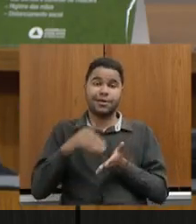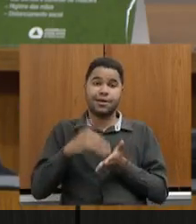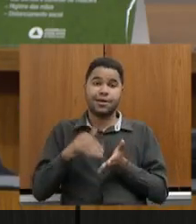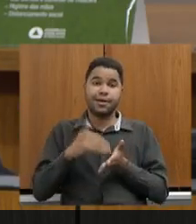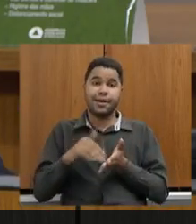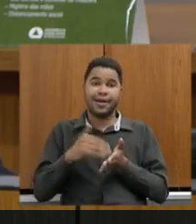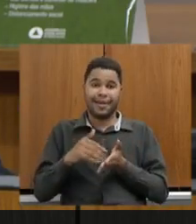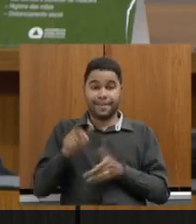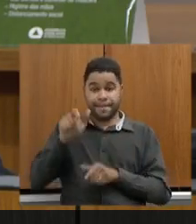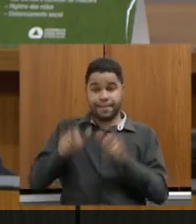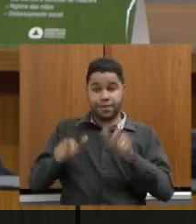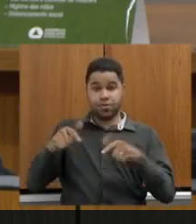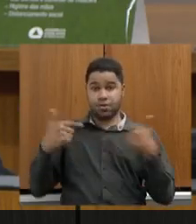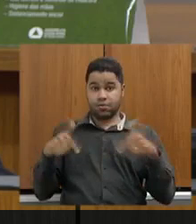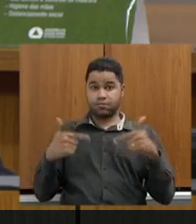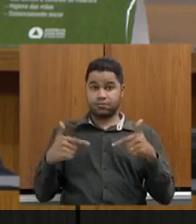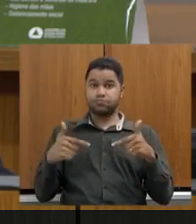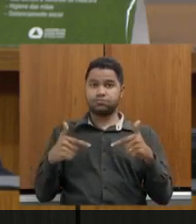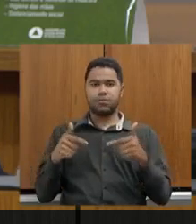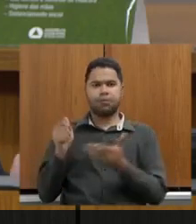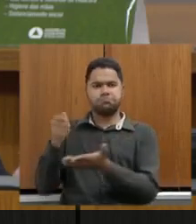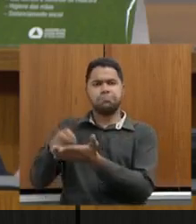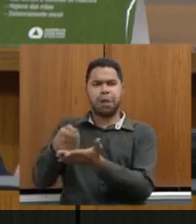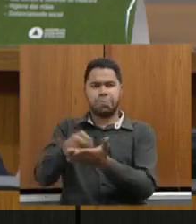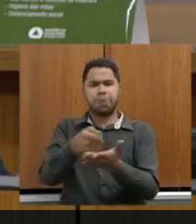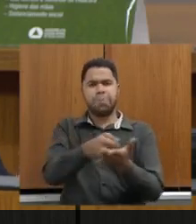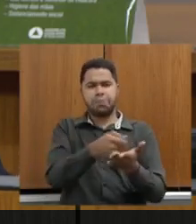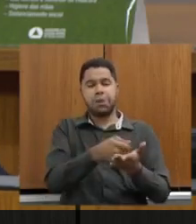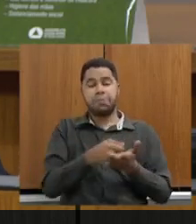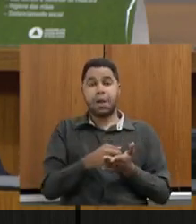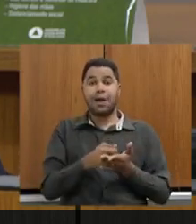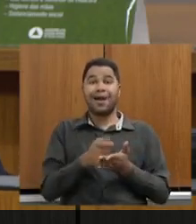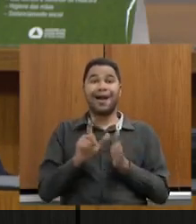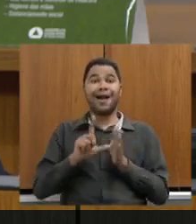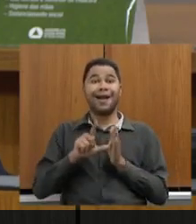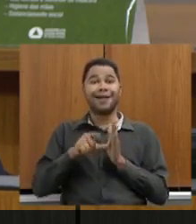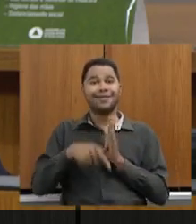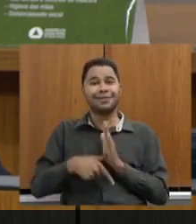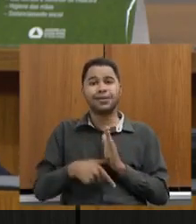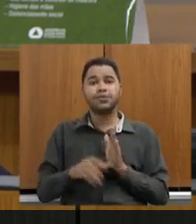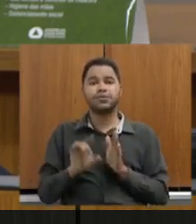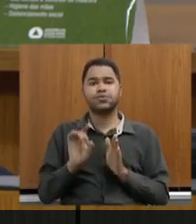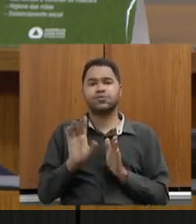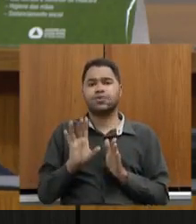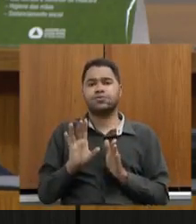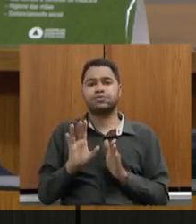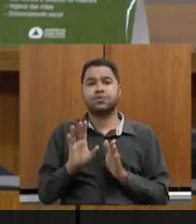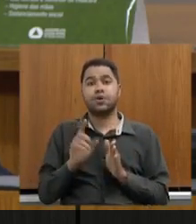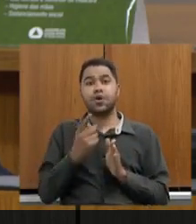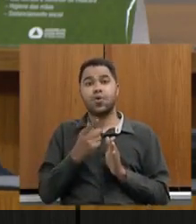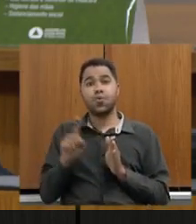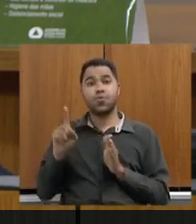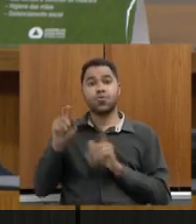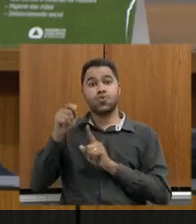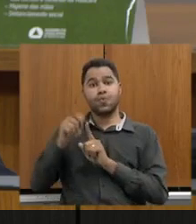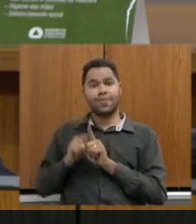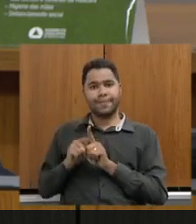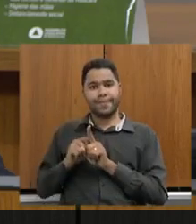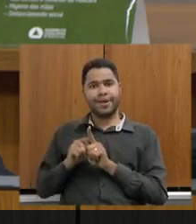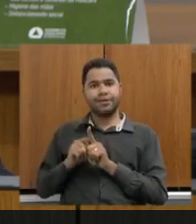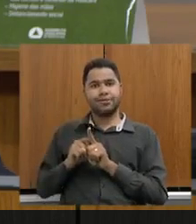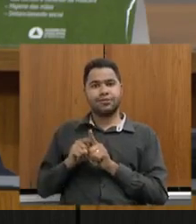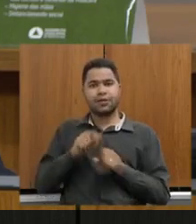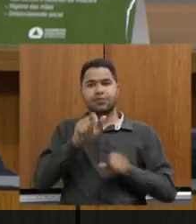que conheço são os ativos ela tem sido para mim um dia atendia o nosso atraso era tão somente com relação ao último mês do